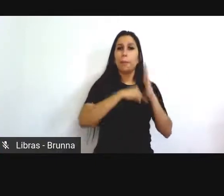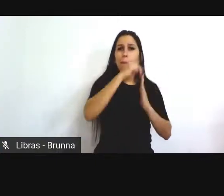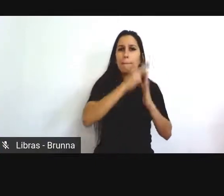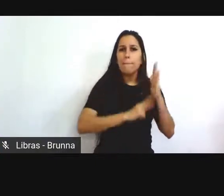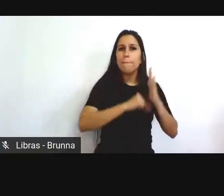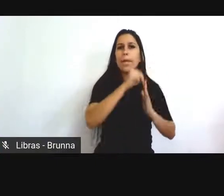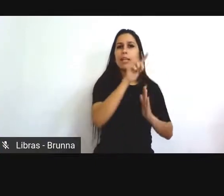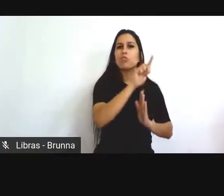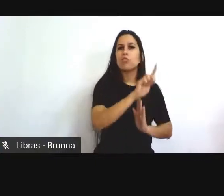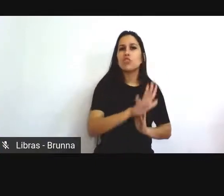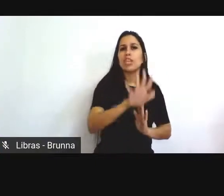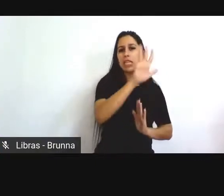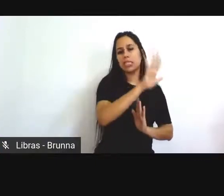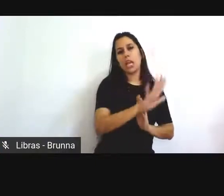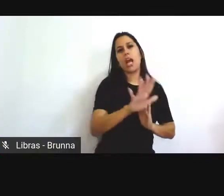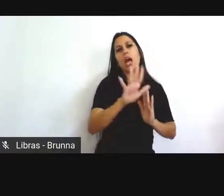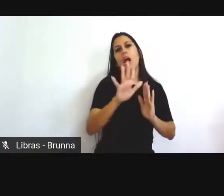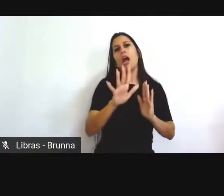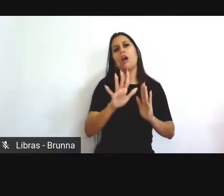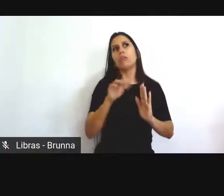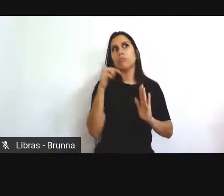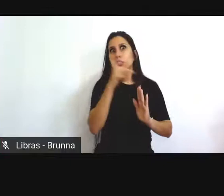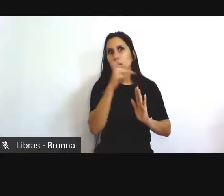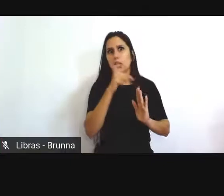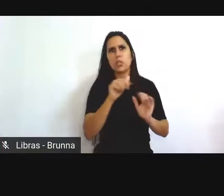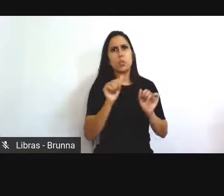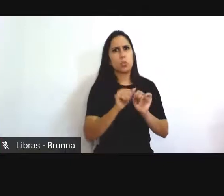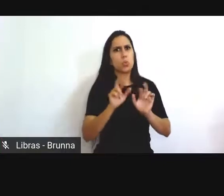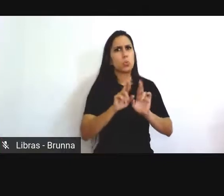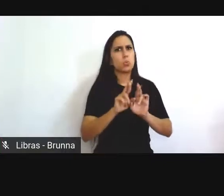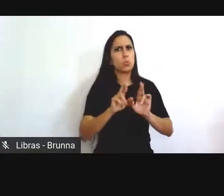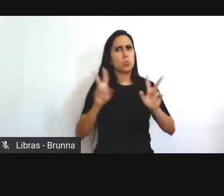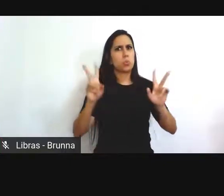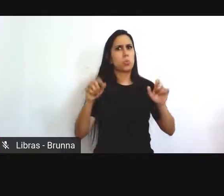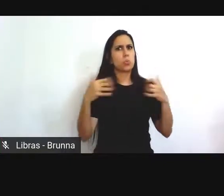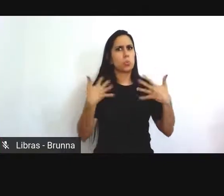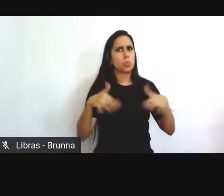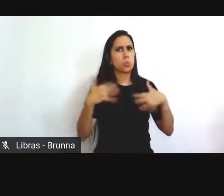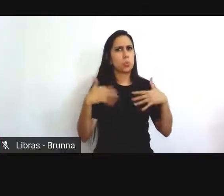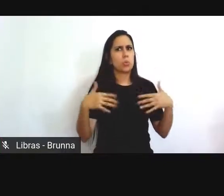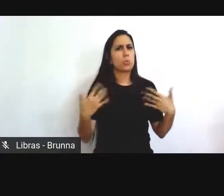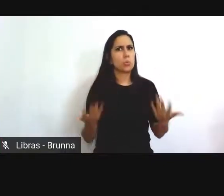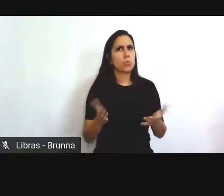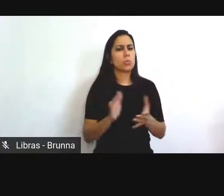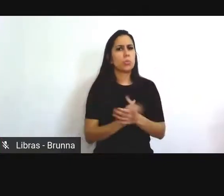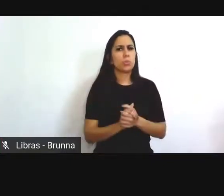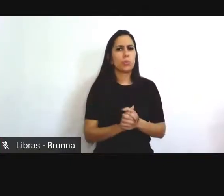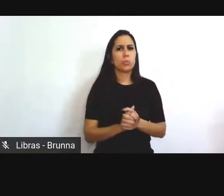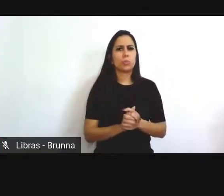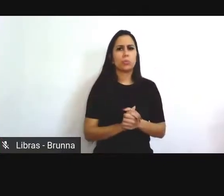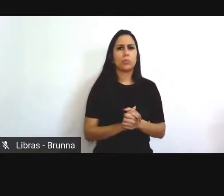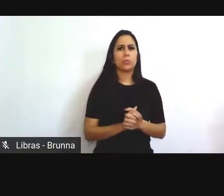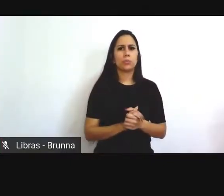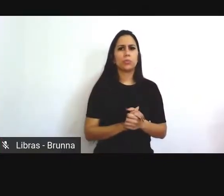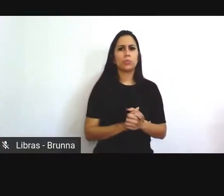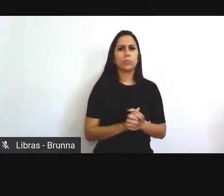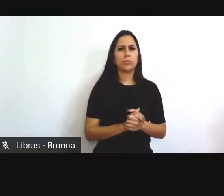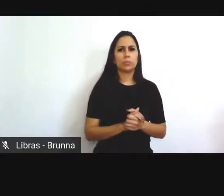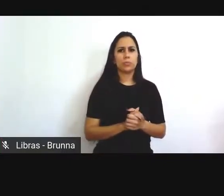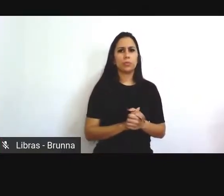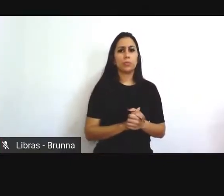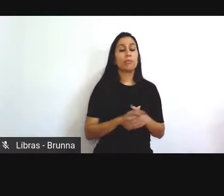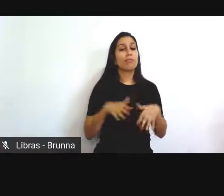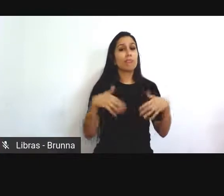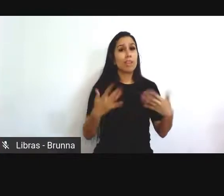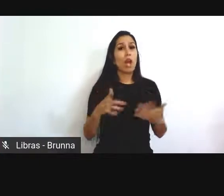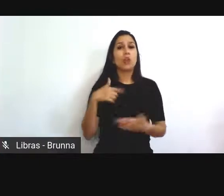R, isso faz muita diferença. Fez muita diferença. Então, a gente consegue trabalhar dentro do